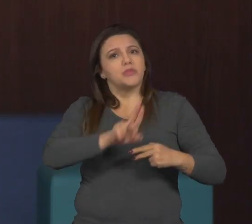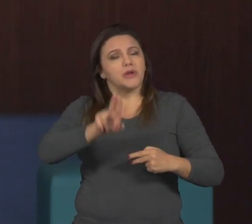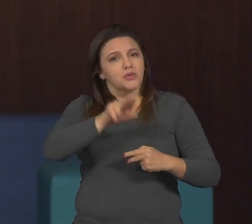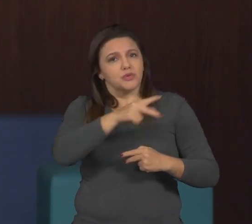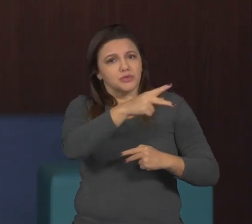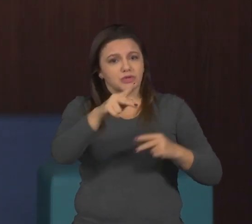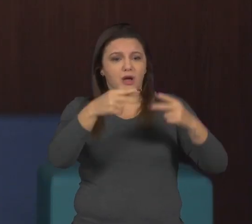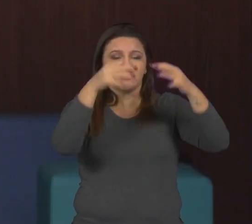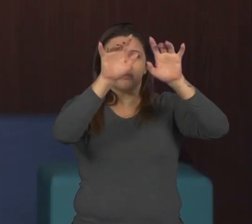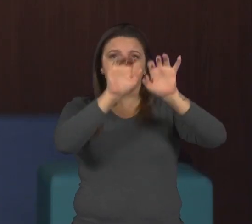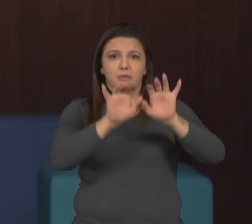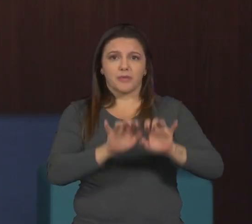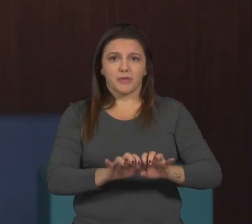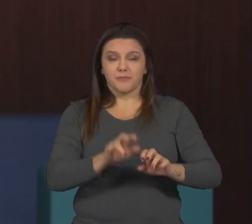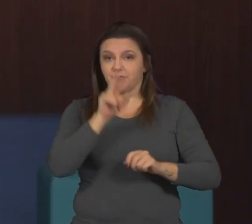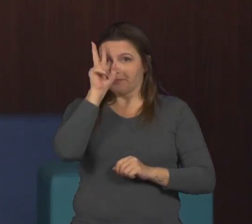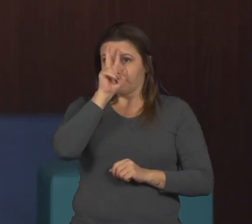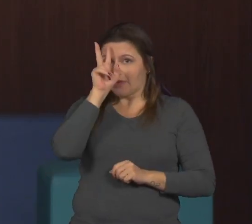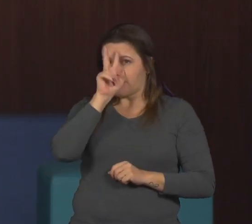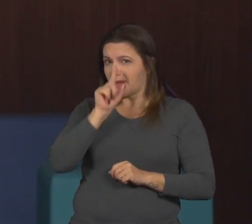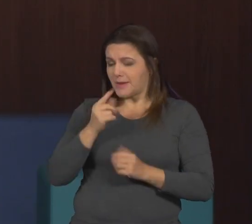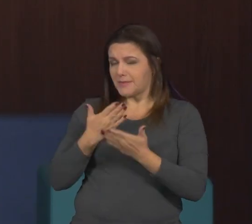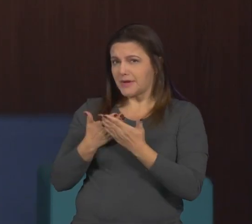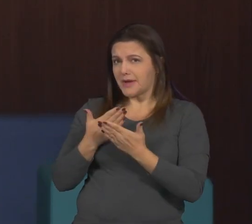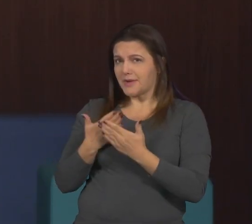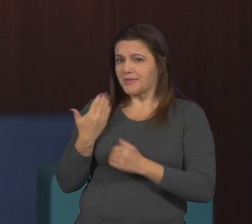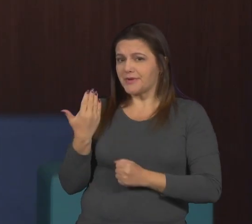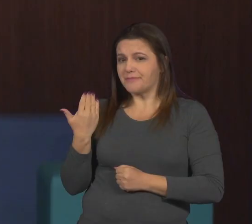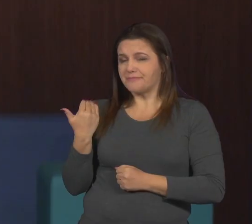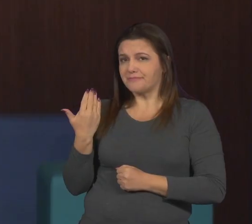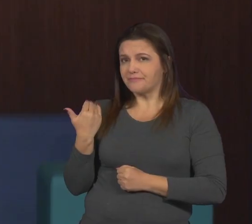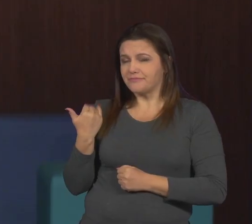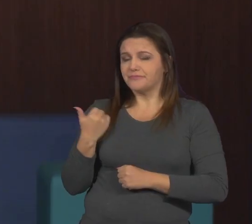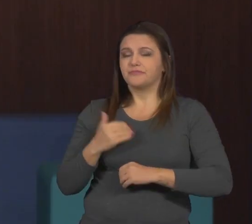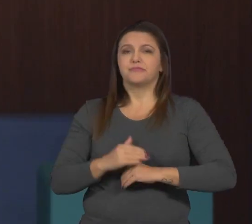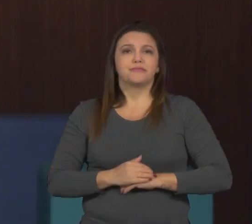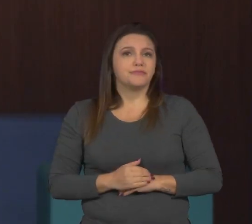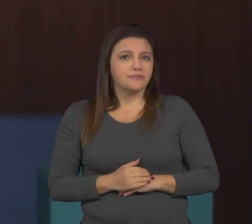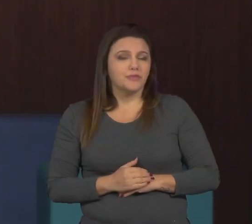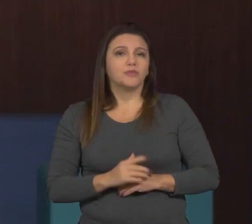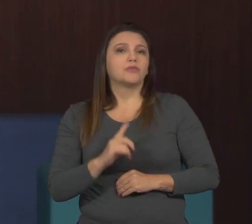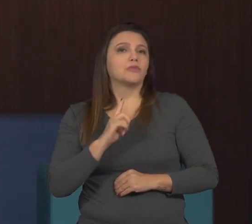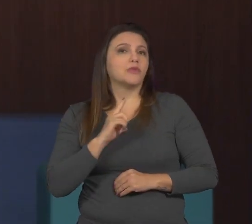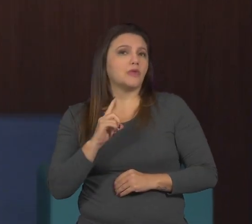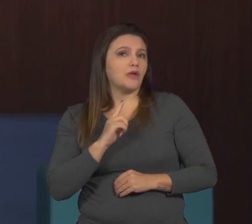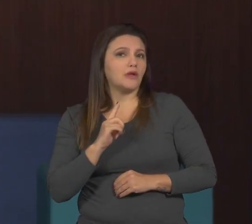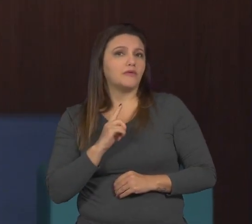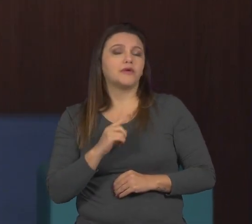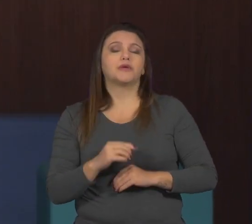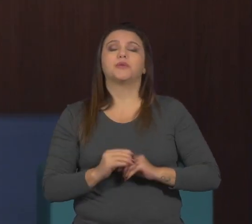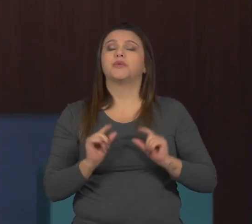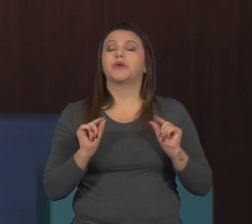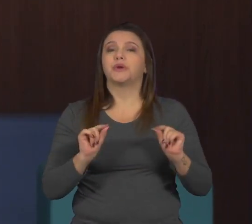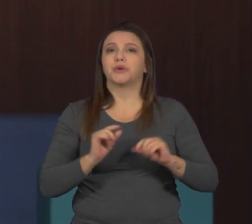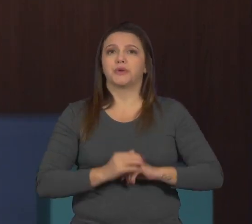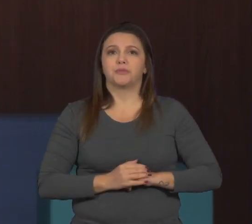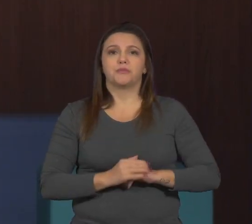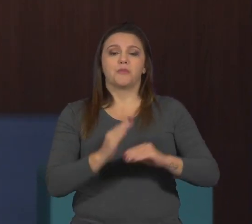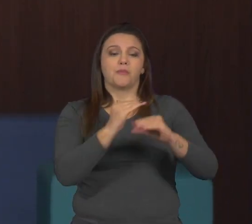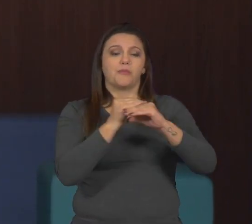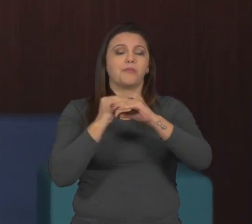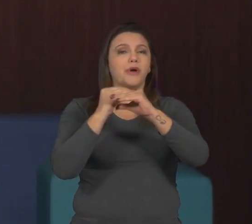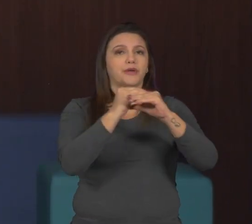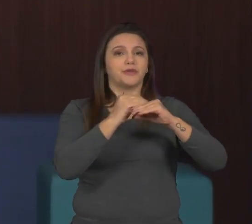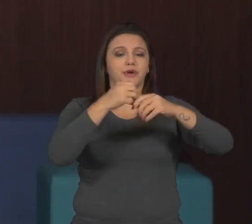Vocês devem se lembrar daquela aula em que, em algum momento, está escrito lá que um padrão